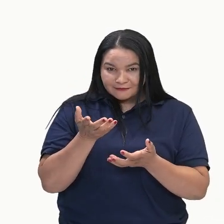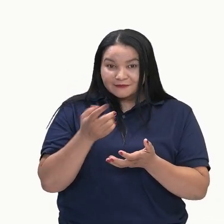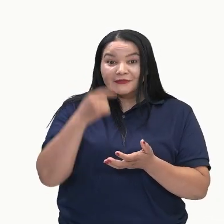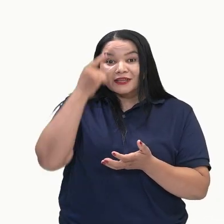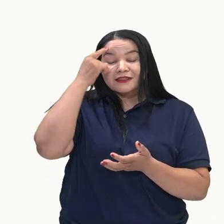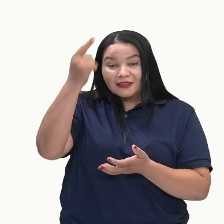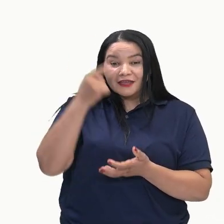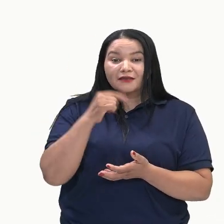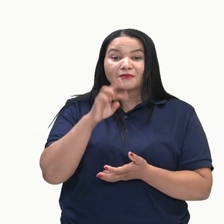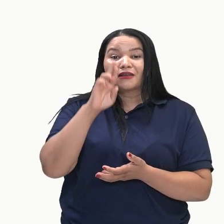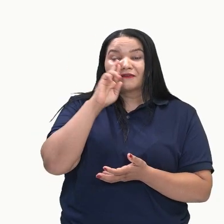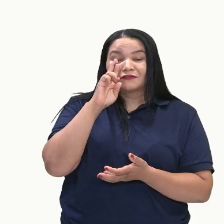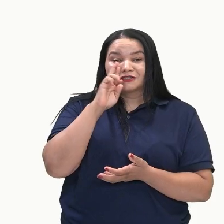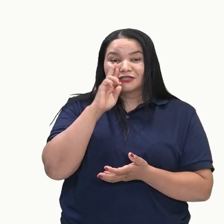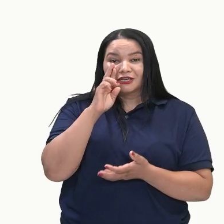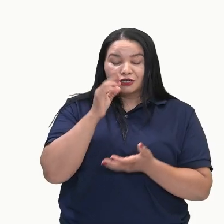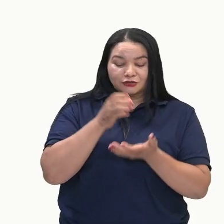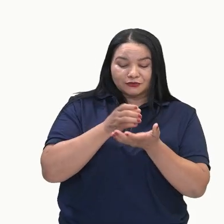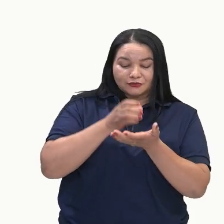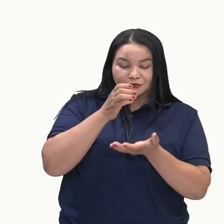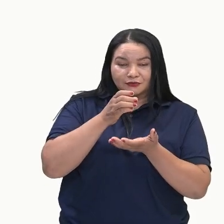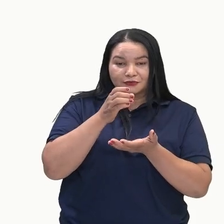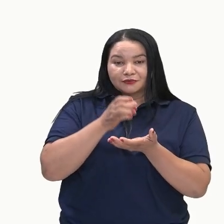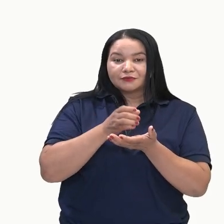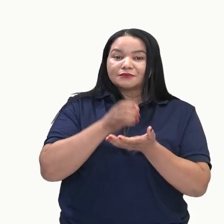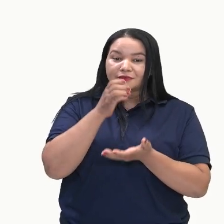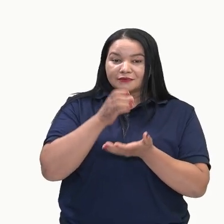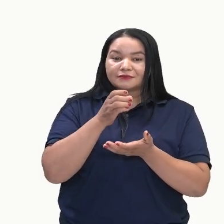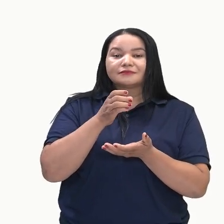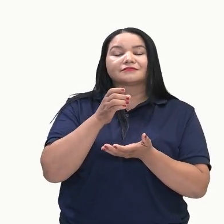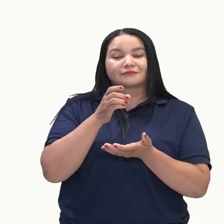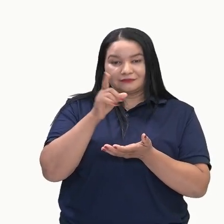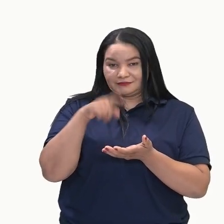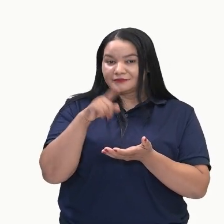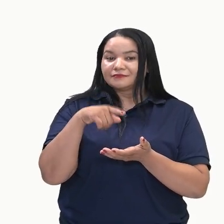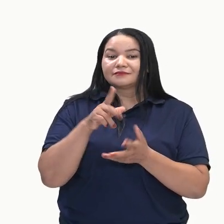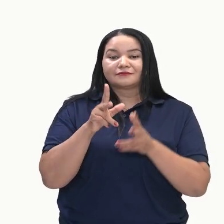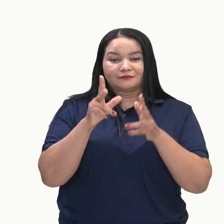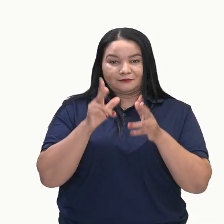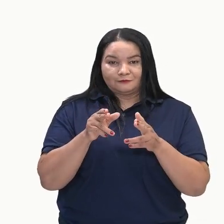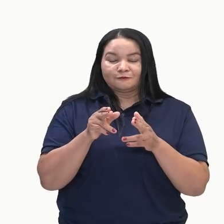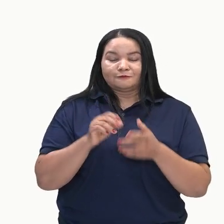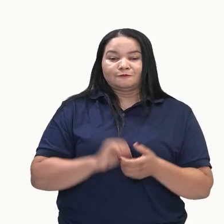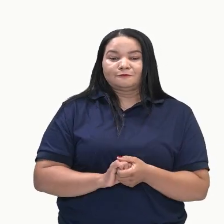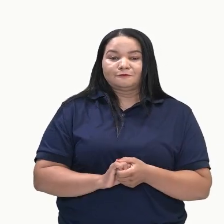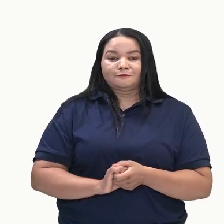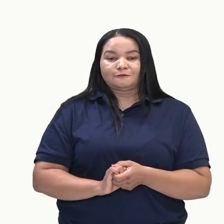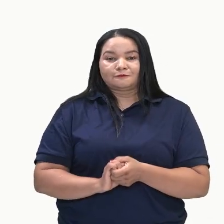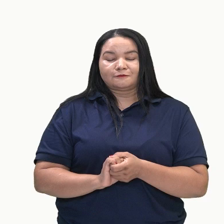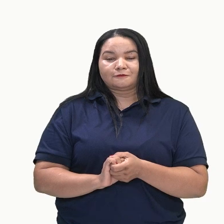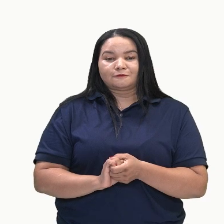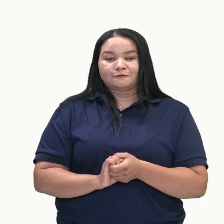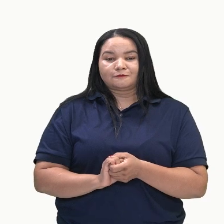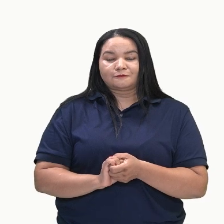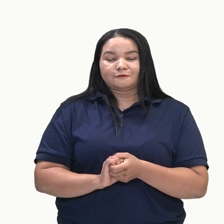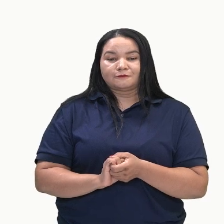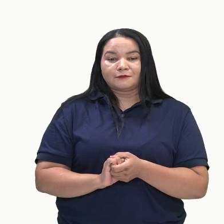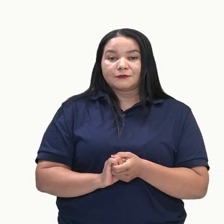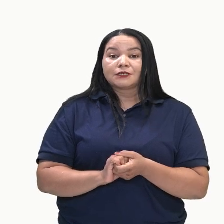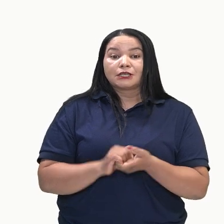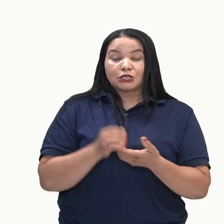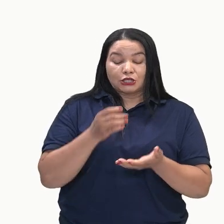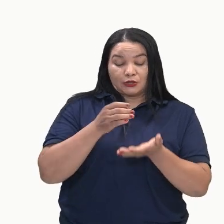de refrigerante? A latinha de refrigerante, ela possui justamente essas características. Ela tem ali uma